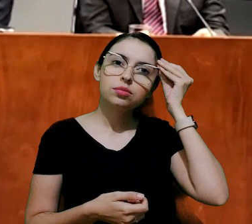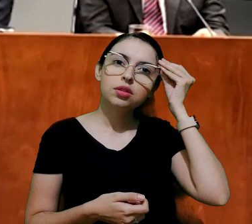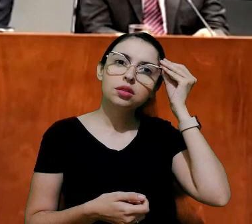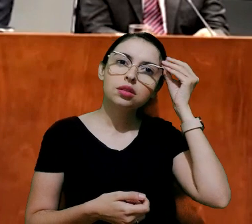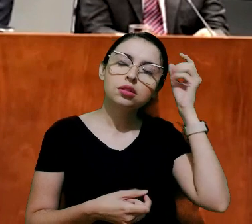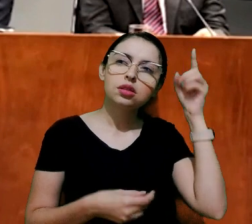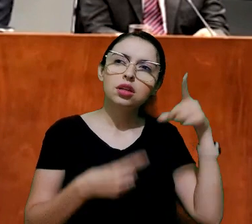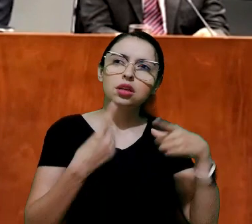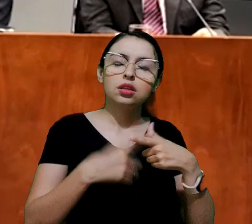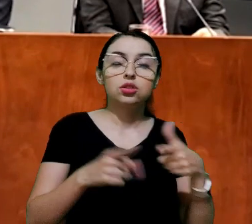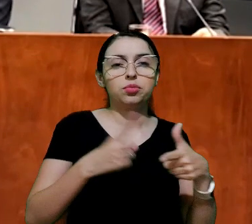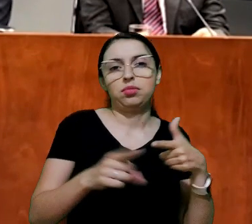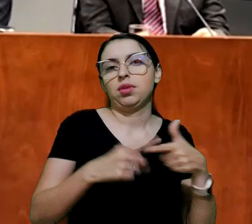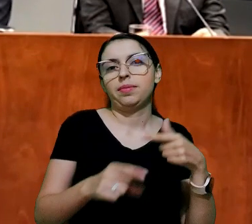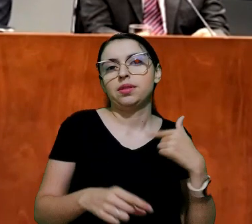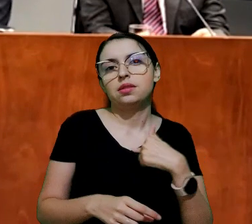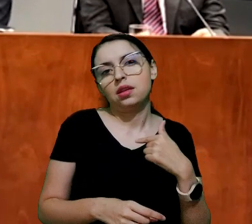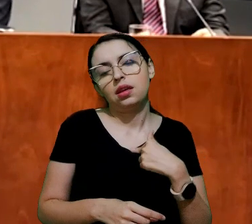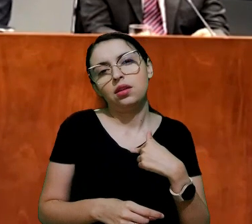tentando ainda